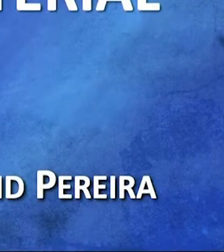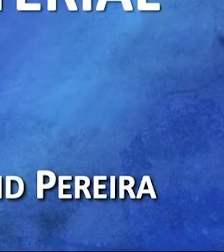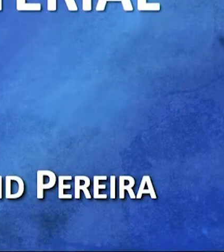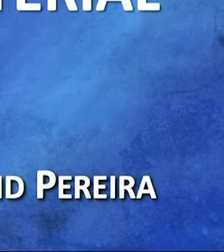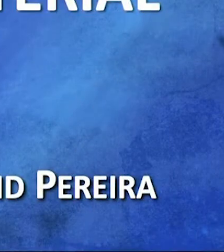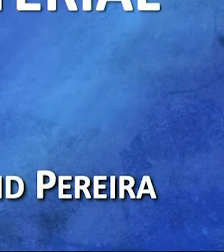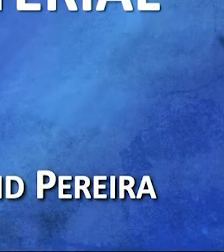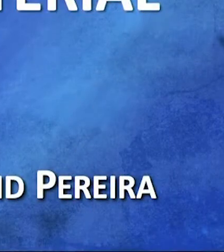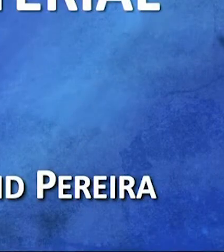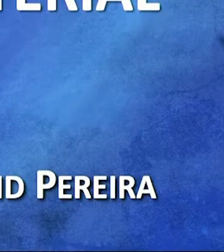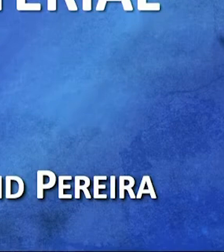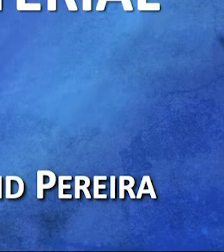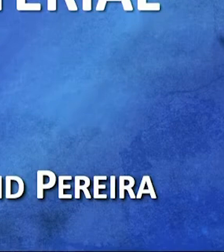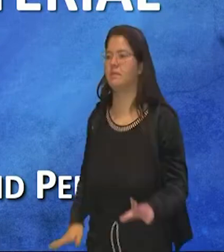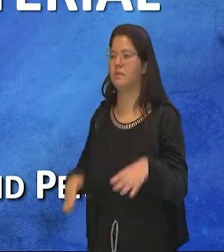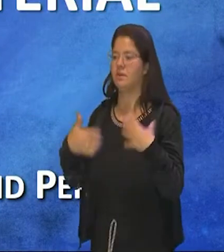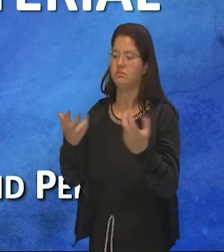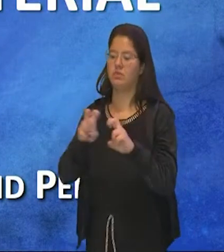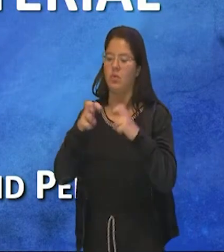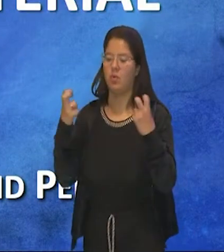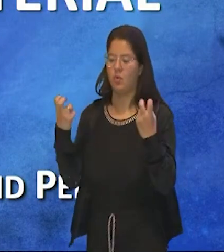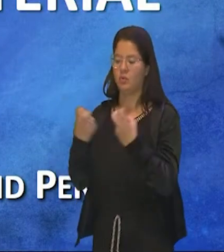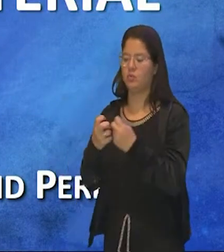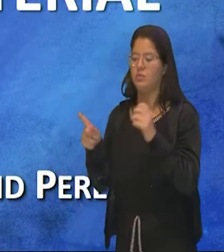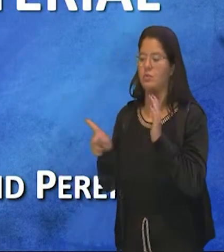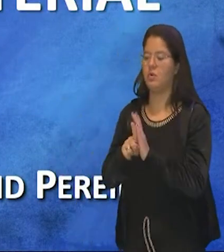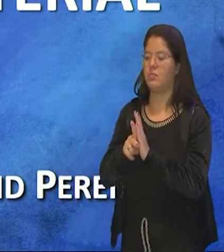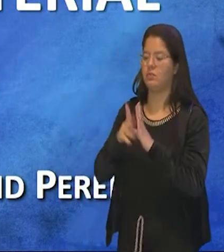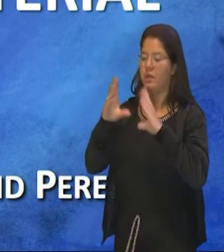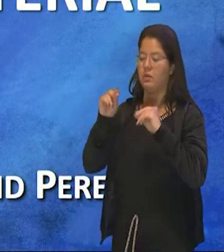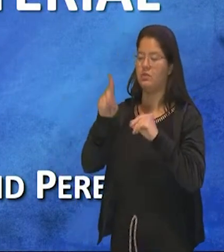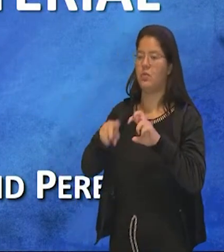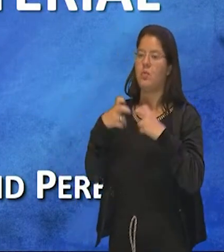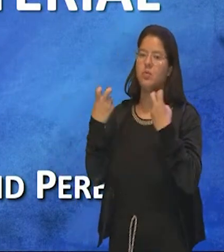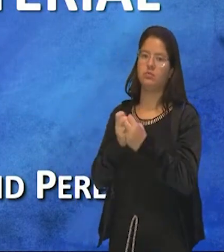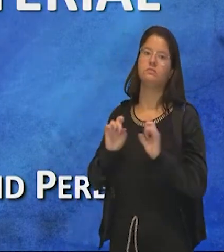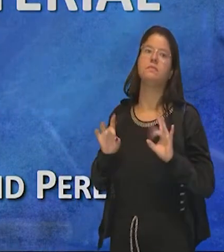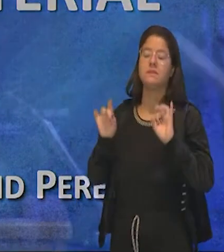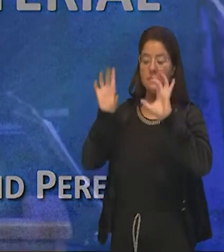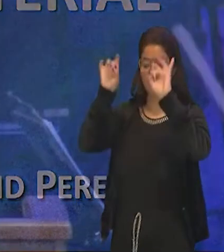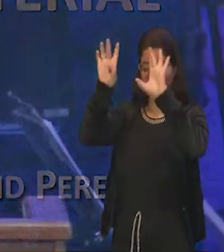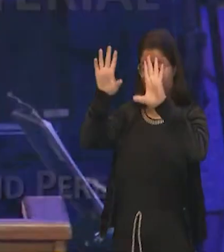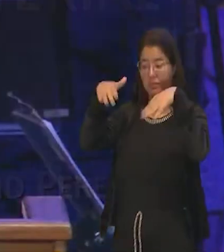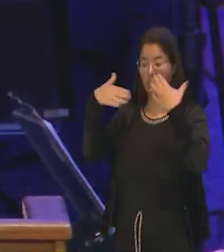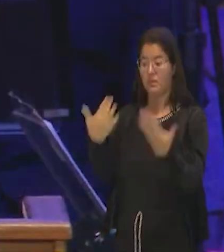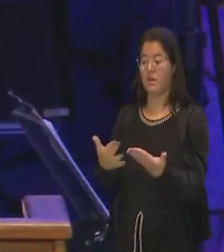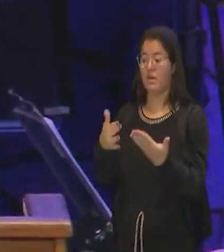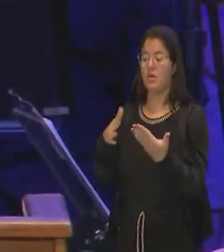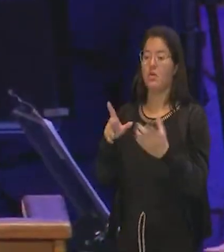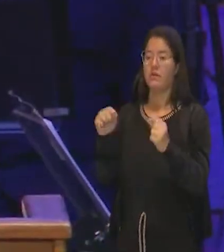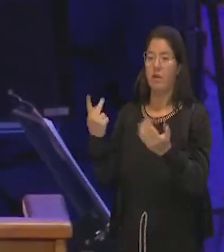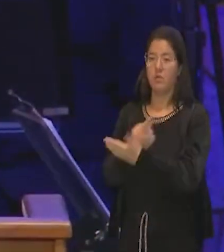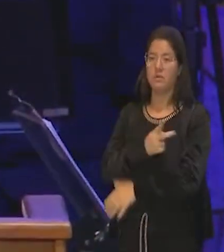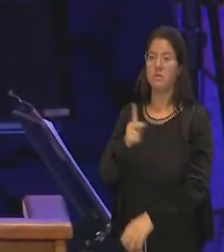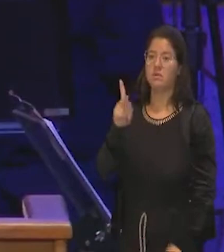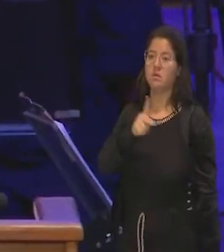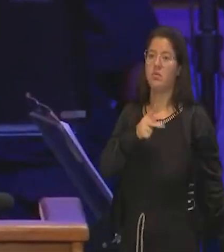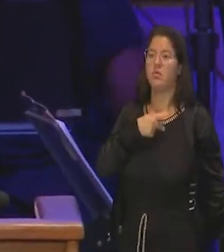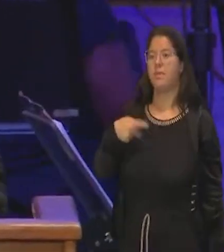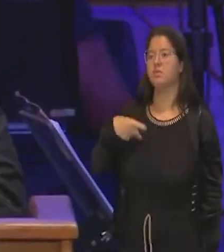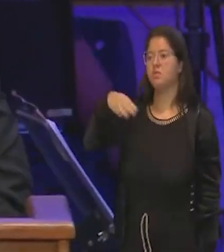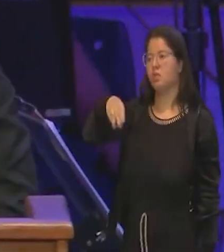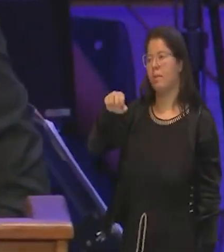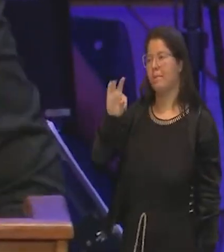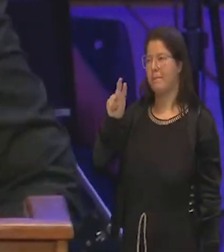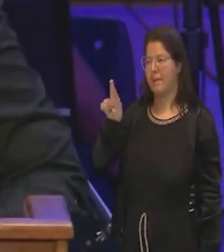O culto desta noite é um culto especial que dará posse ao pastor Mateus